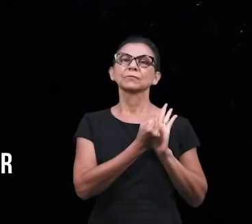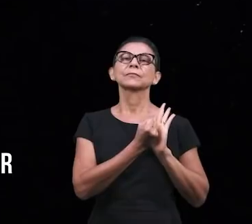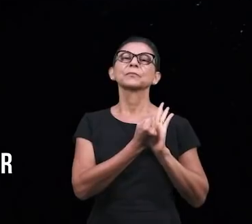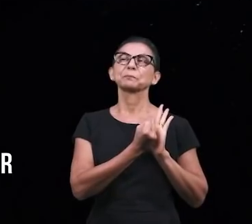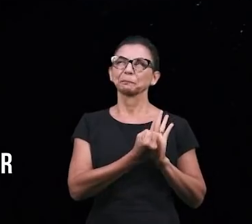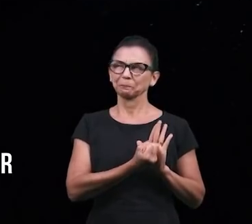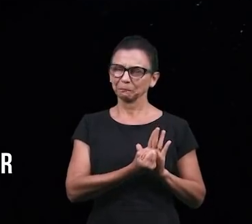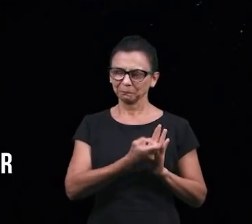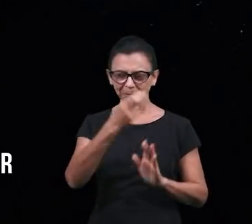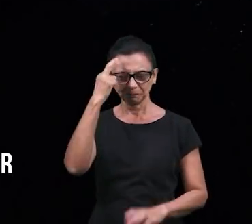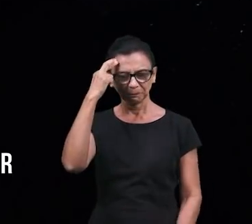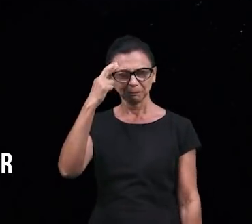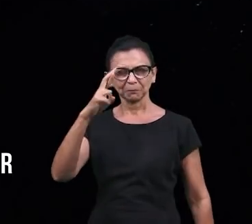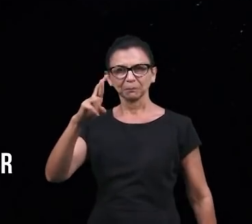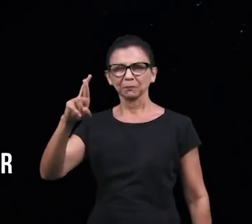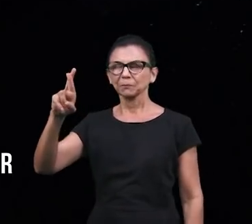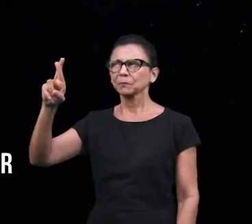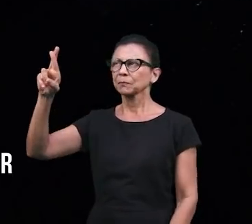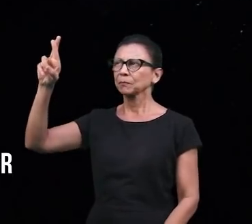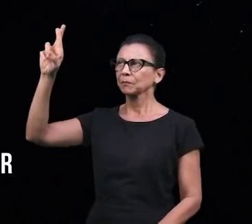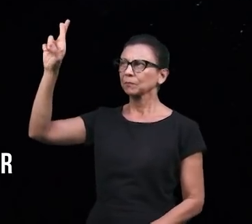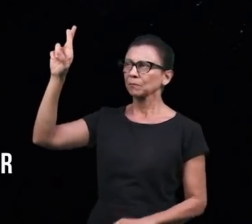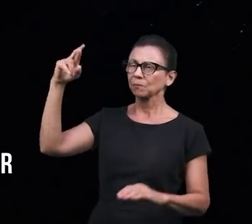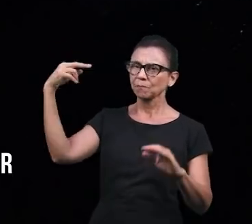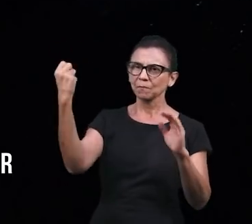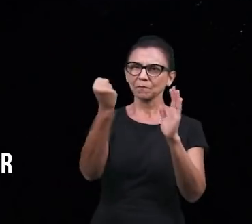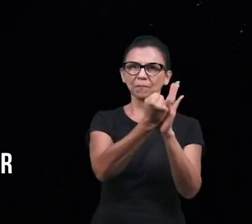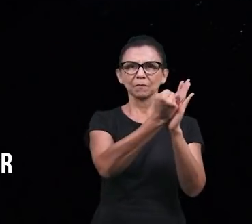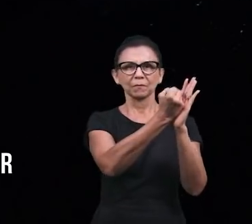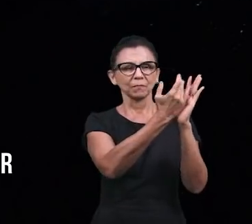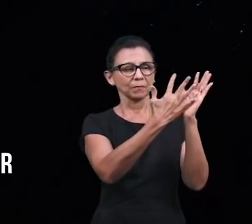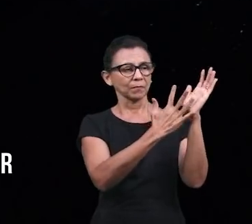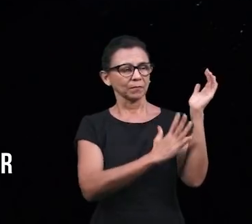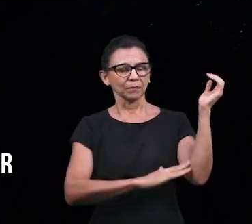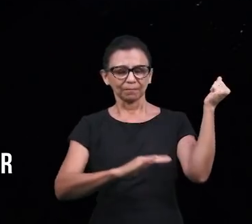teu sangue sobre mim,